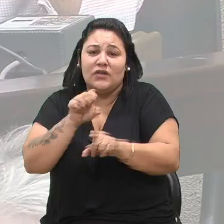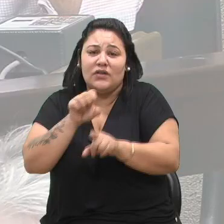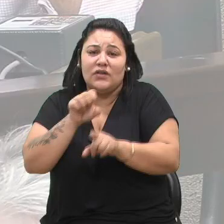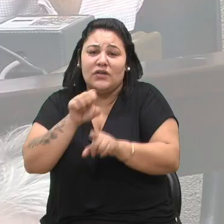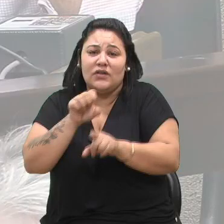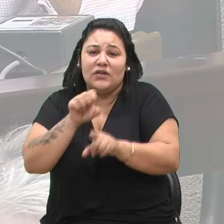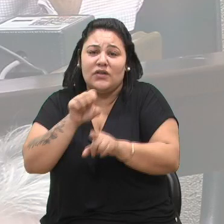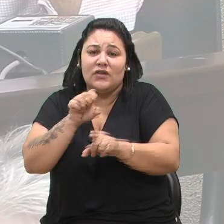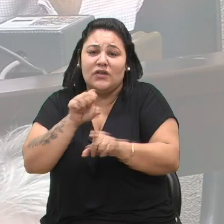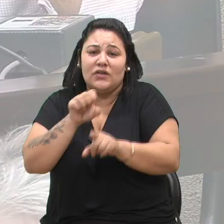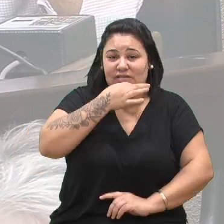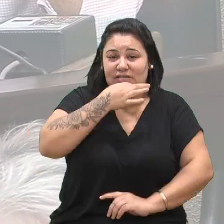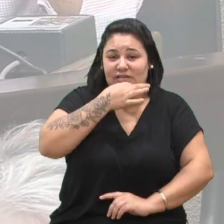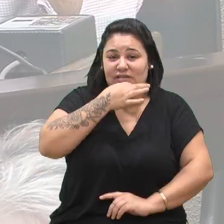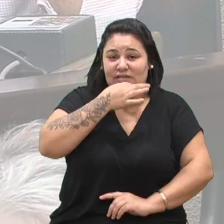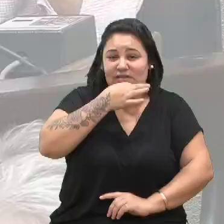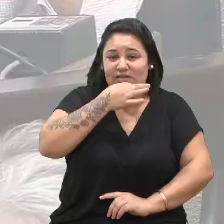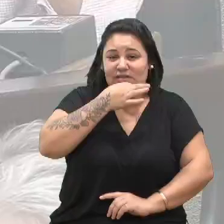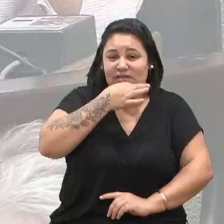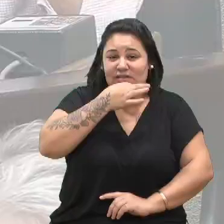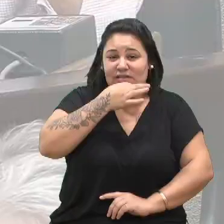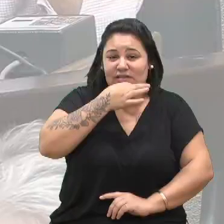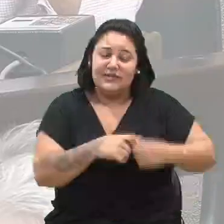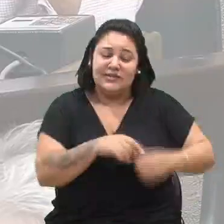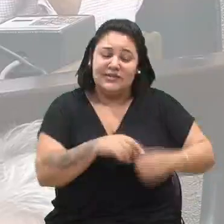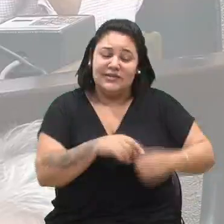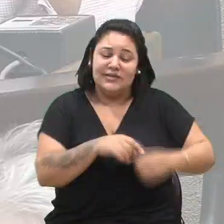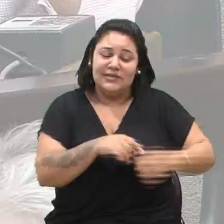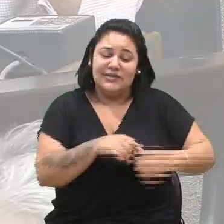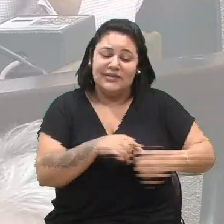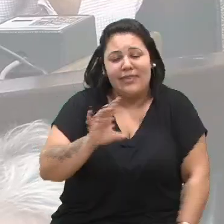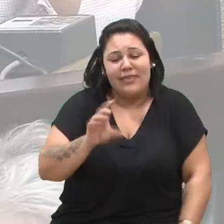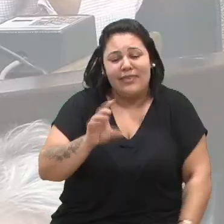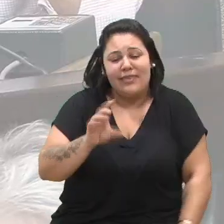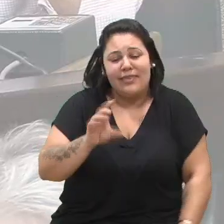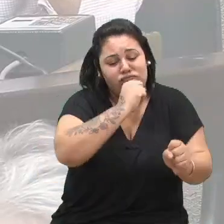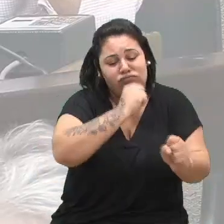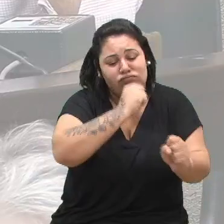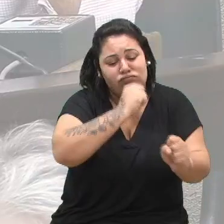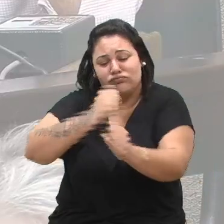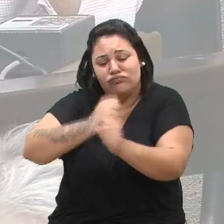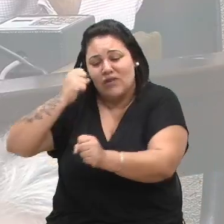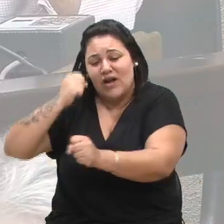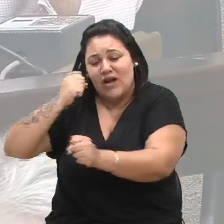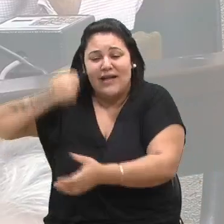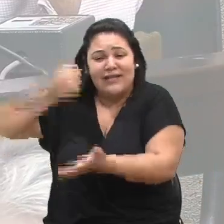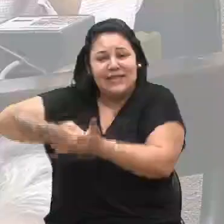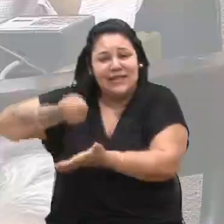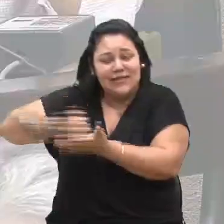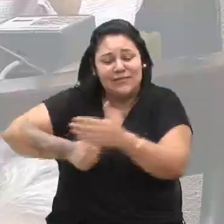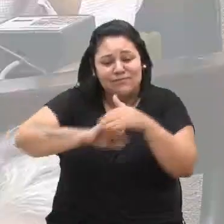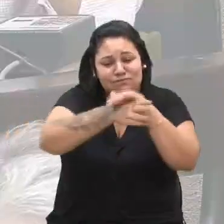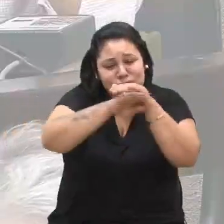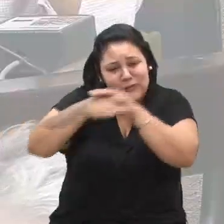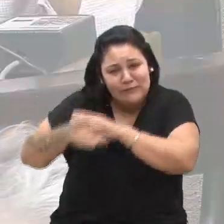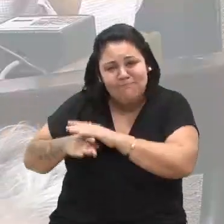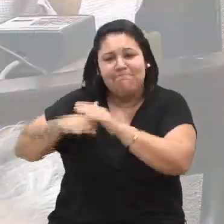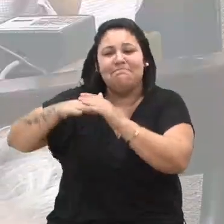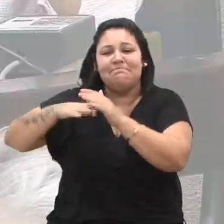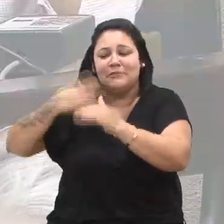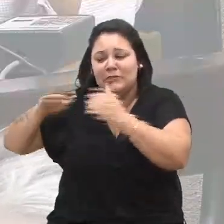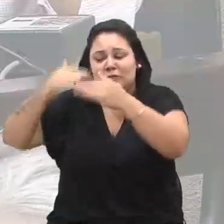uma cidade que a cada tempo ela vem buscando uma remodelação, buscando avançar,